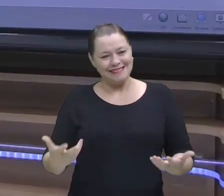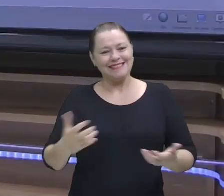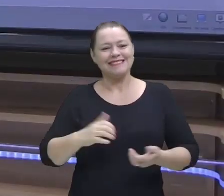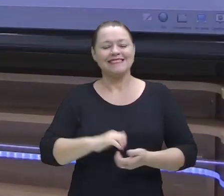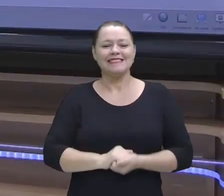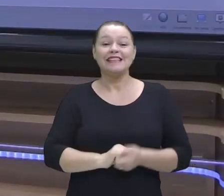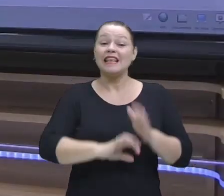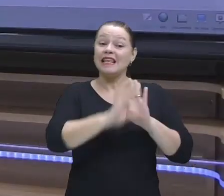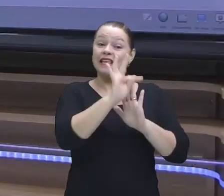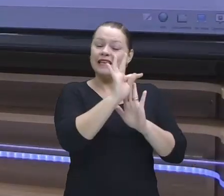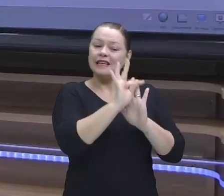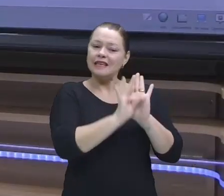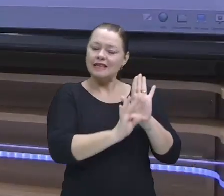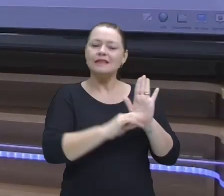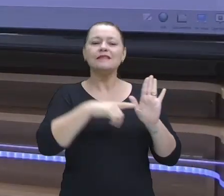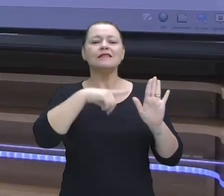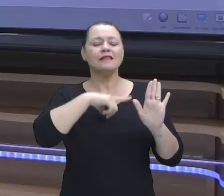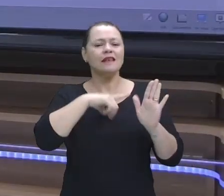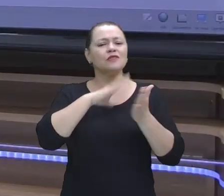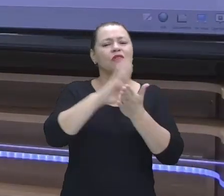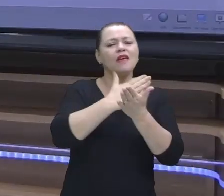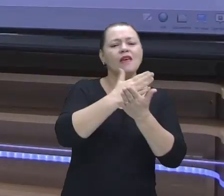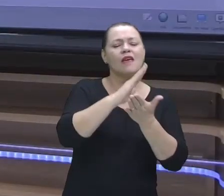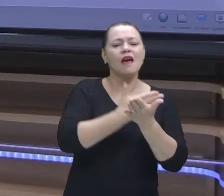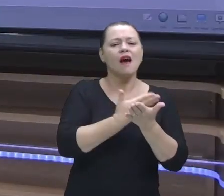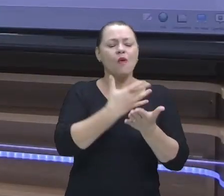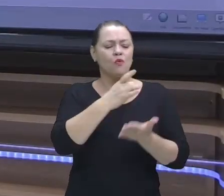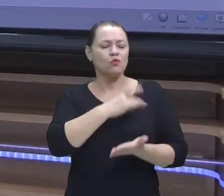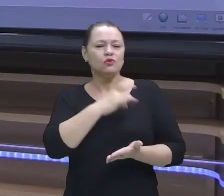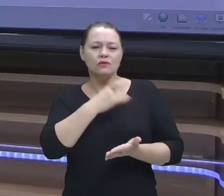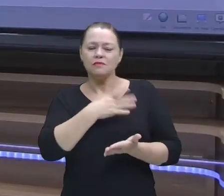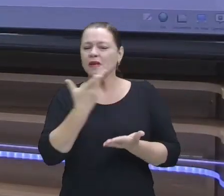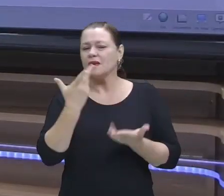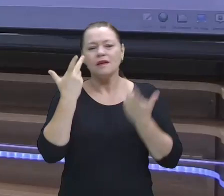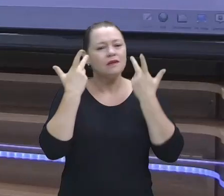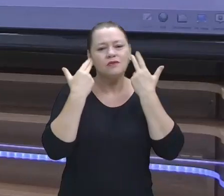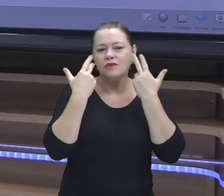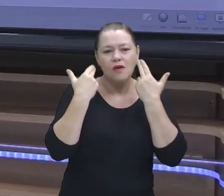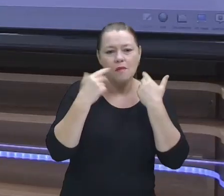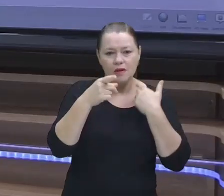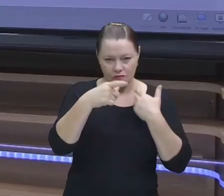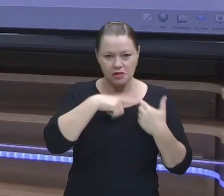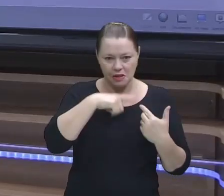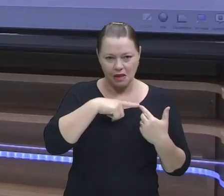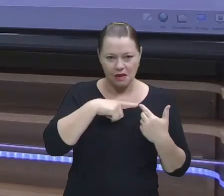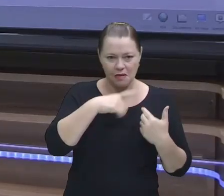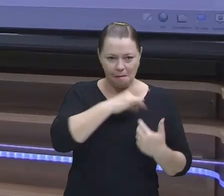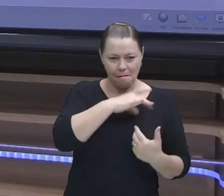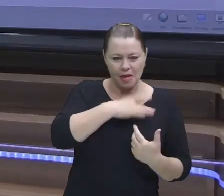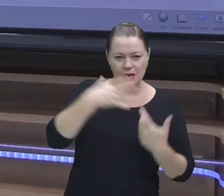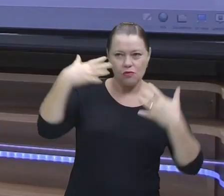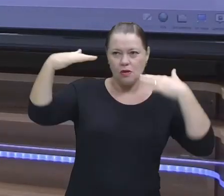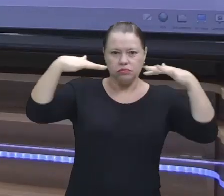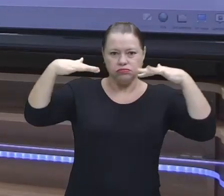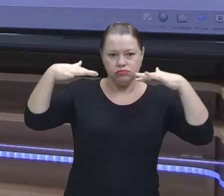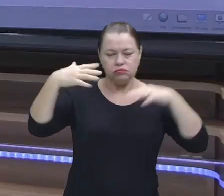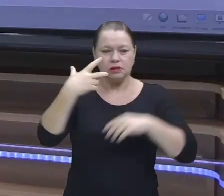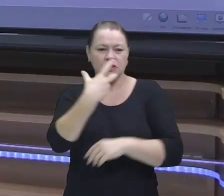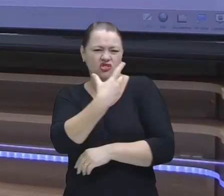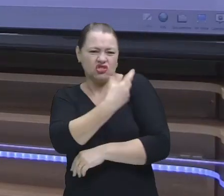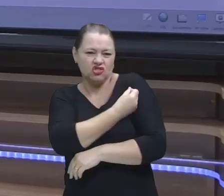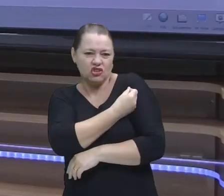Esse texto traz alguns medos bem comuns, na verdade. Você tem medo de trovão, de injeção,